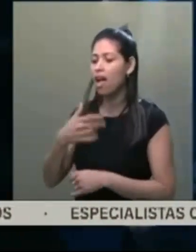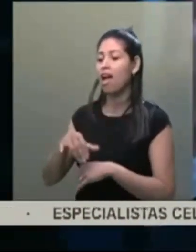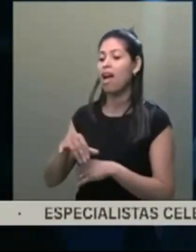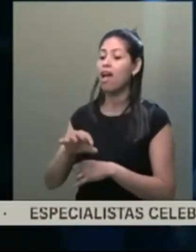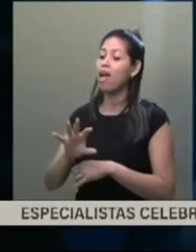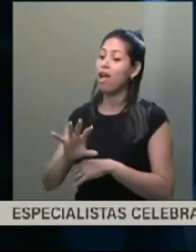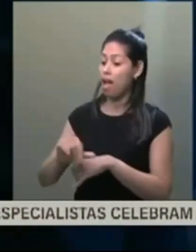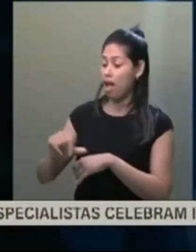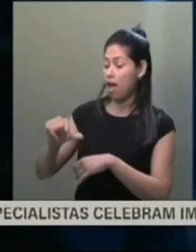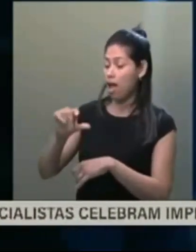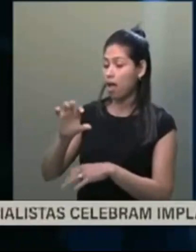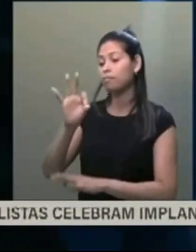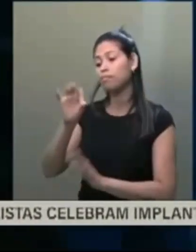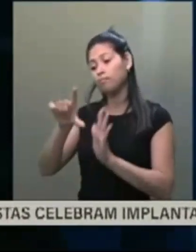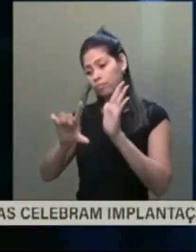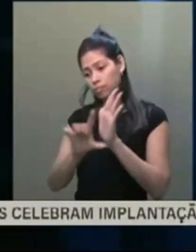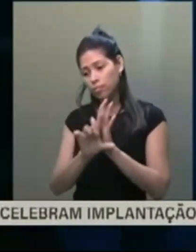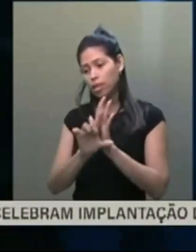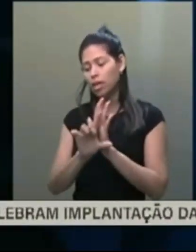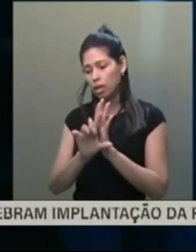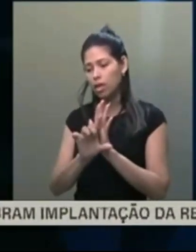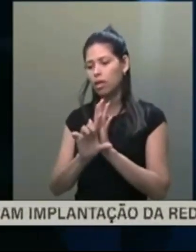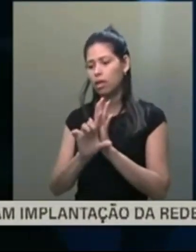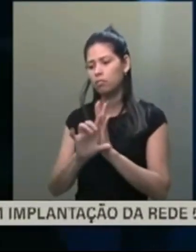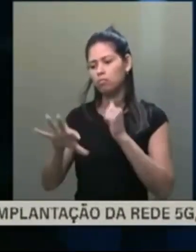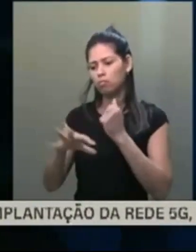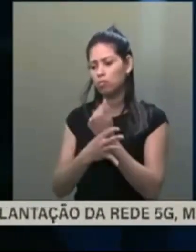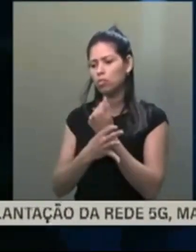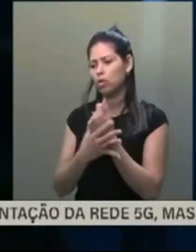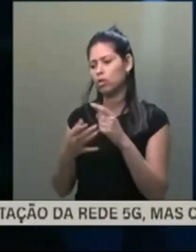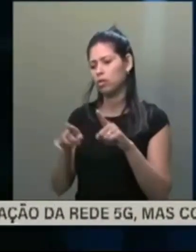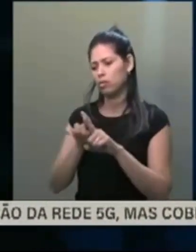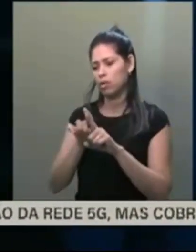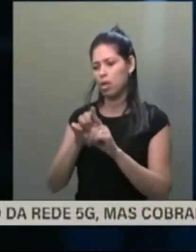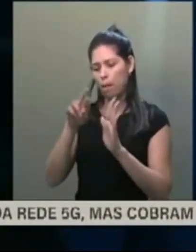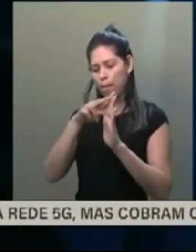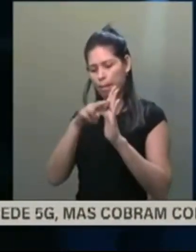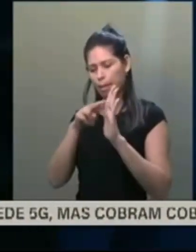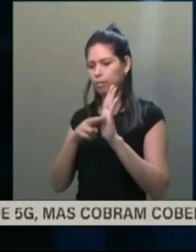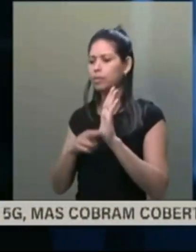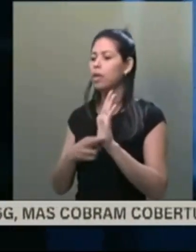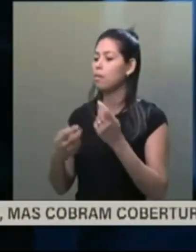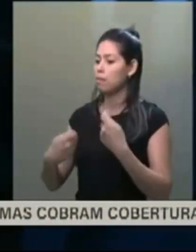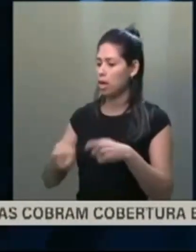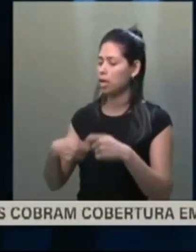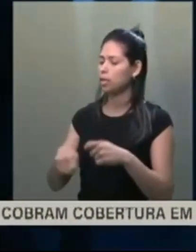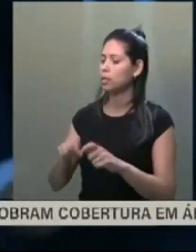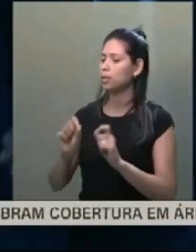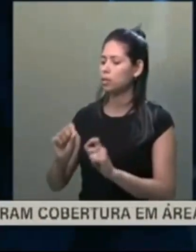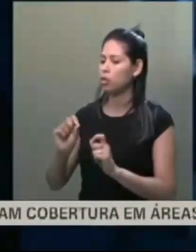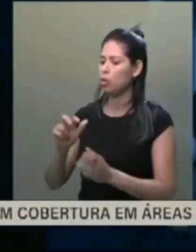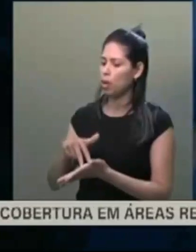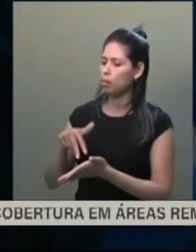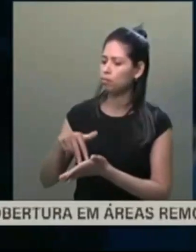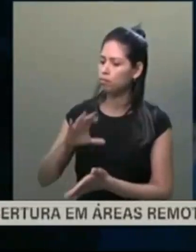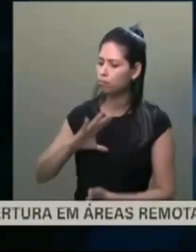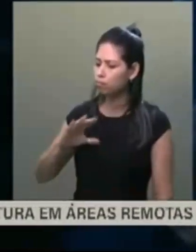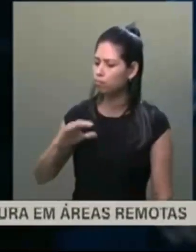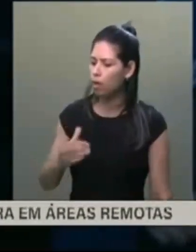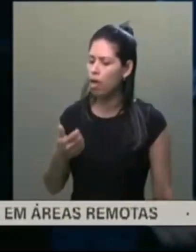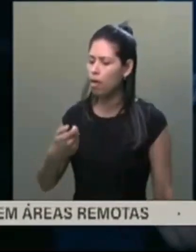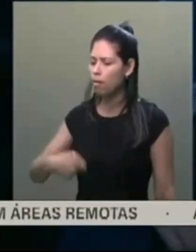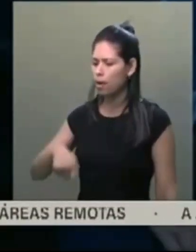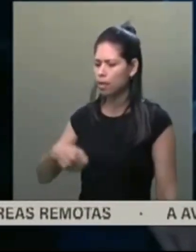e o regimento. Então, eu acho que é preciso um freio de arrumação para